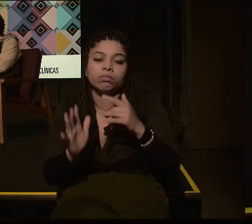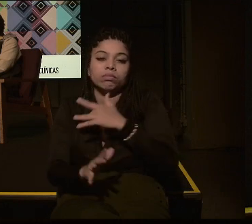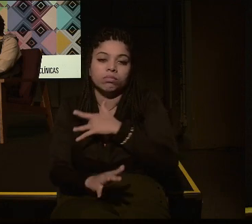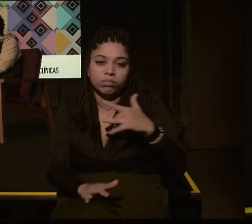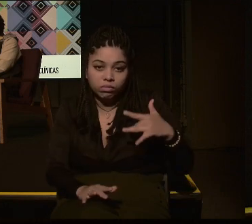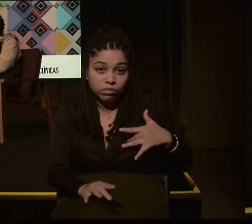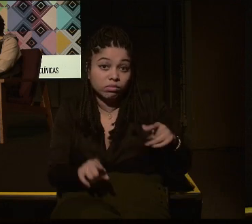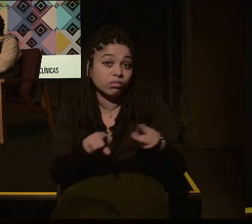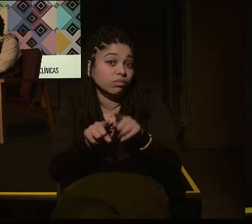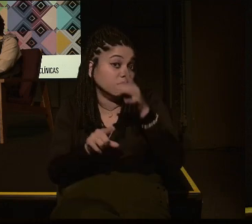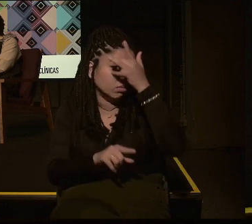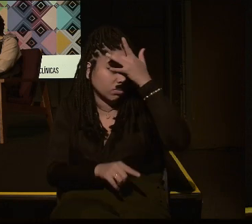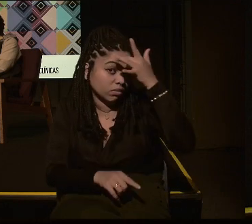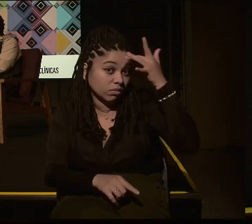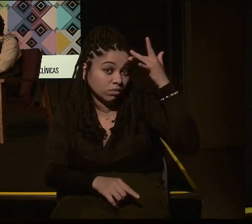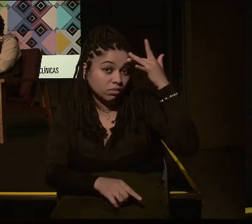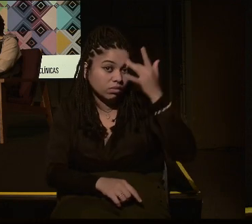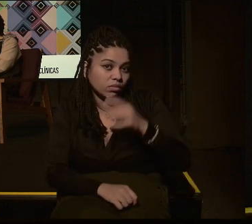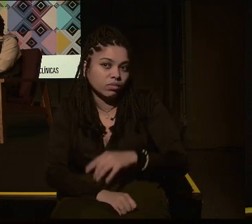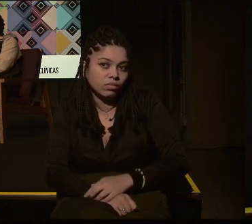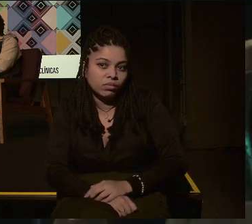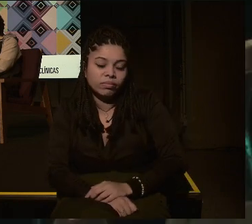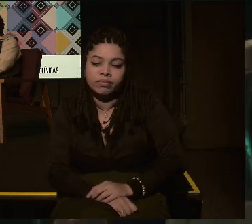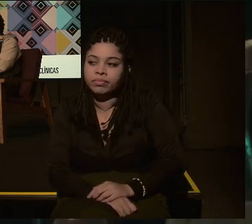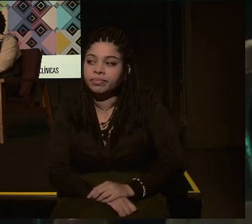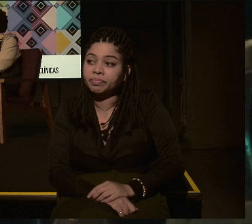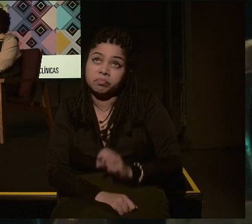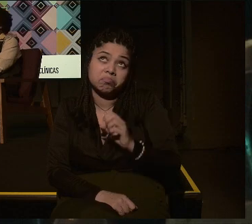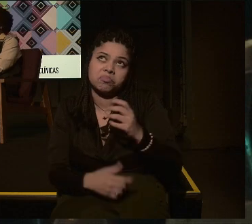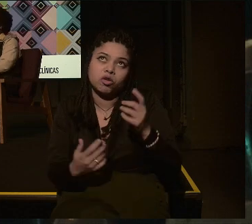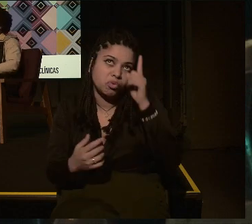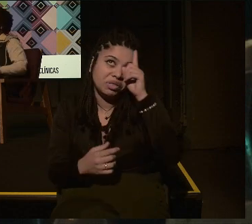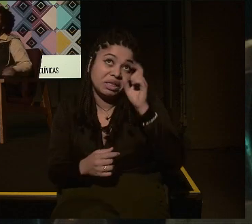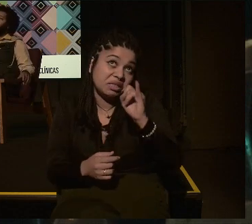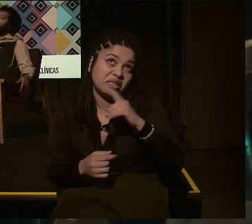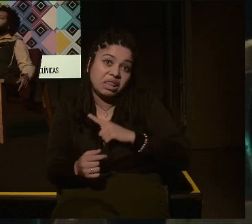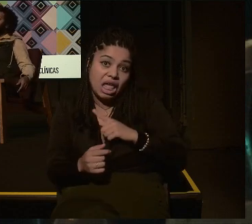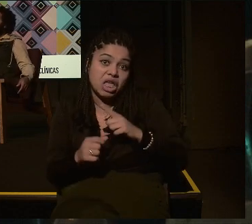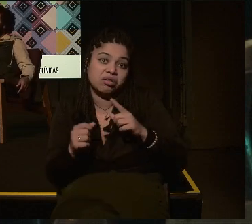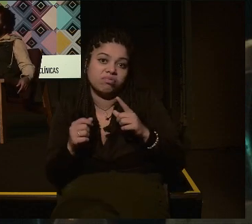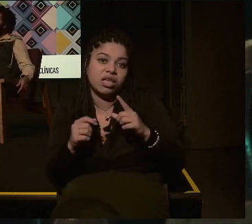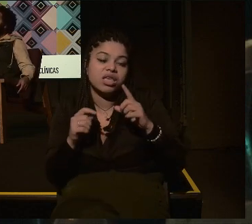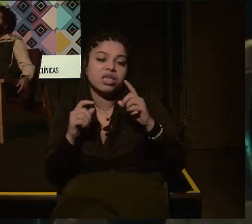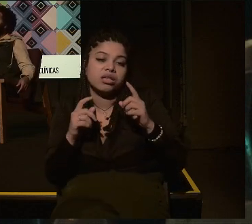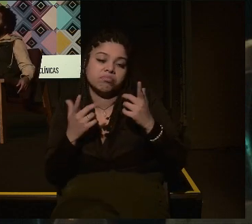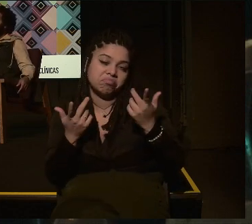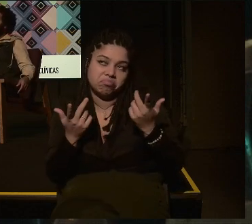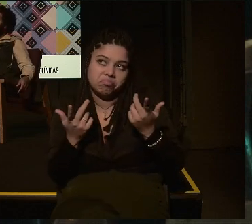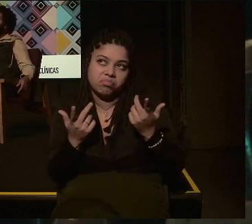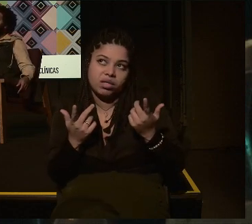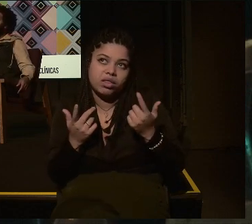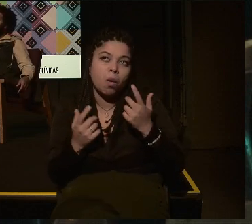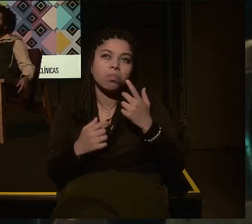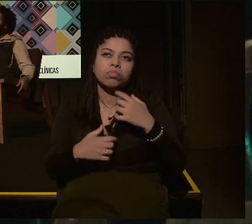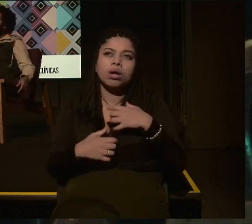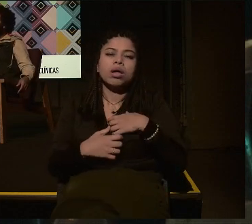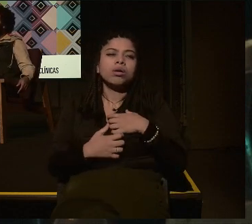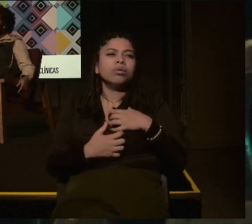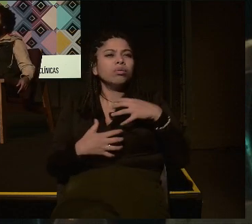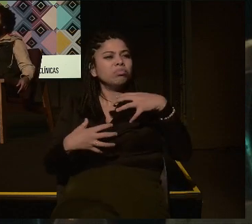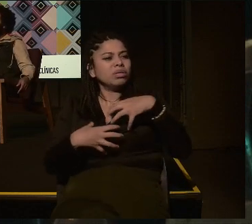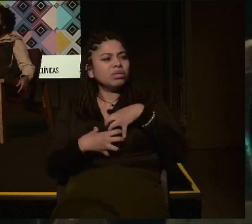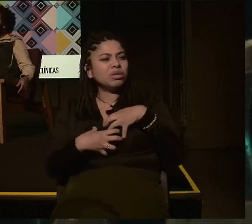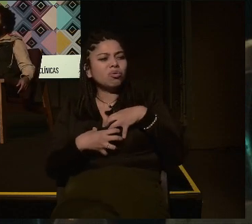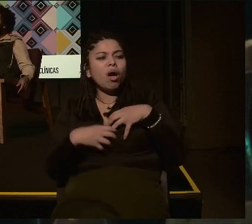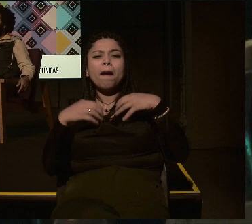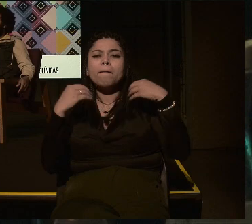saúde mental, assim, né? Se é que existe. E aí me bate muito em um lugar de por que brigar e